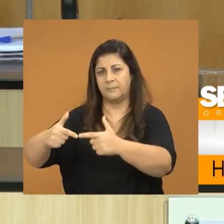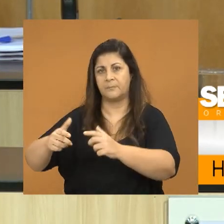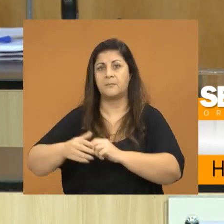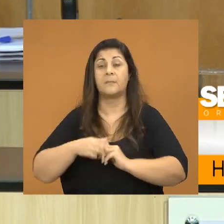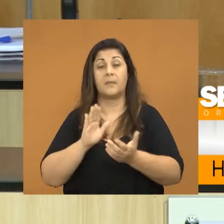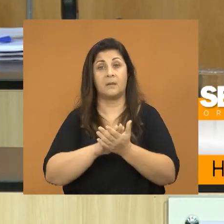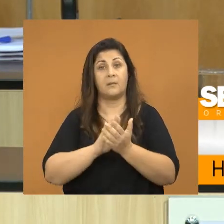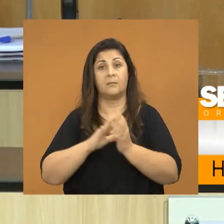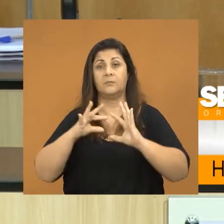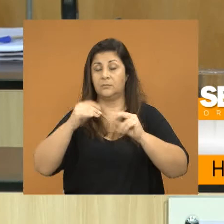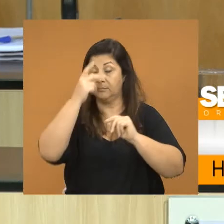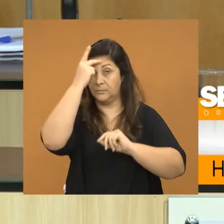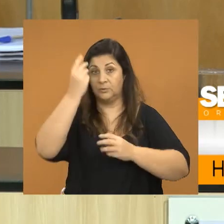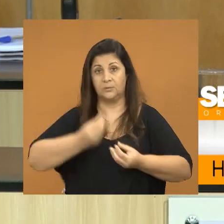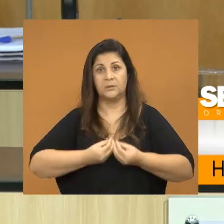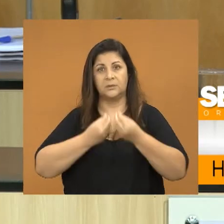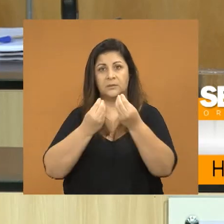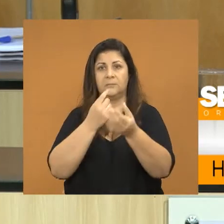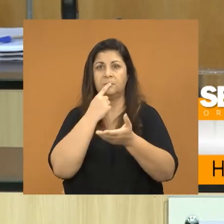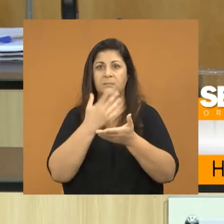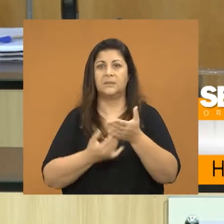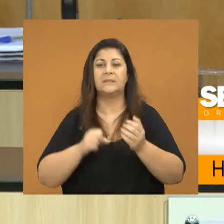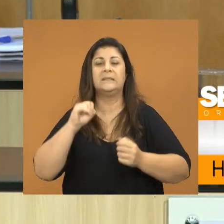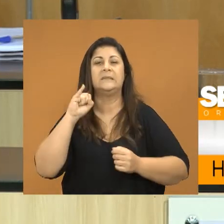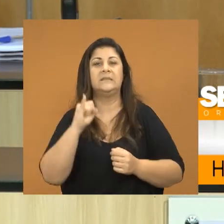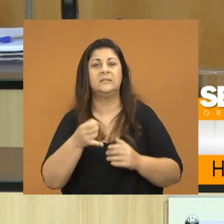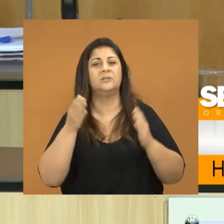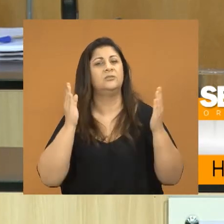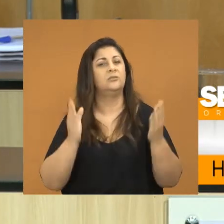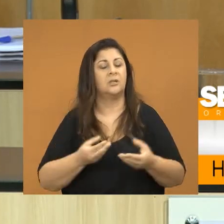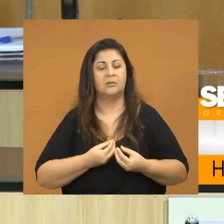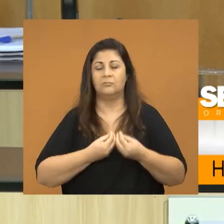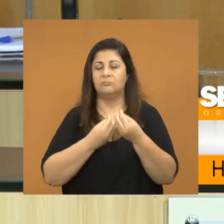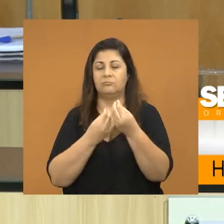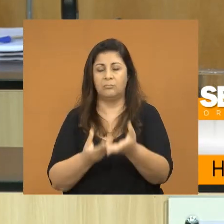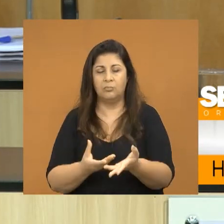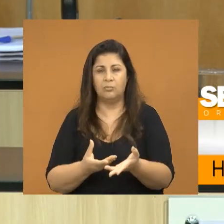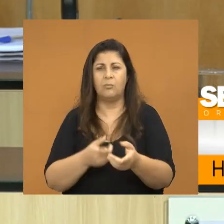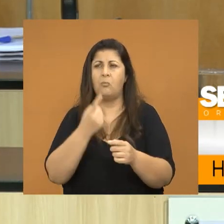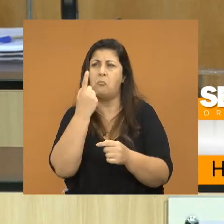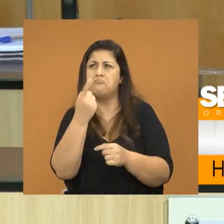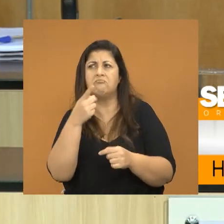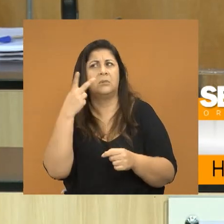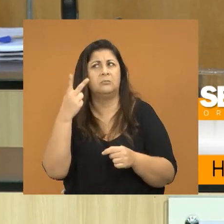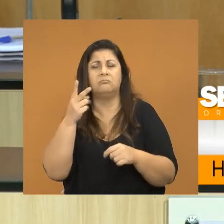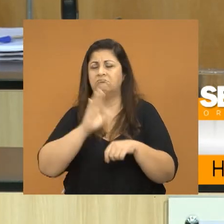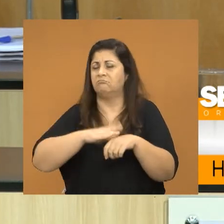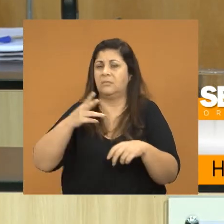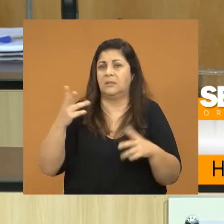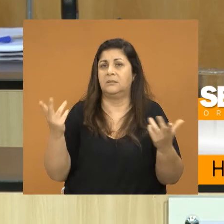os doadores, quem já doou uma vez, duas vezes, mais vezes.